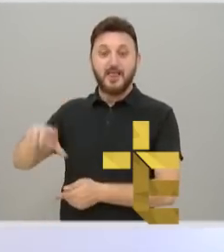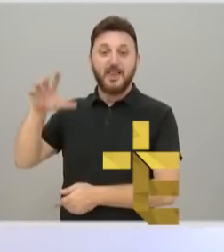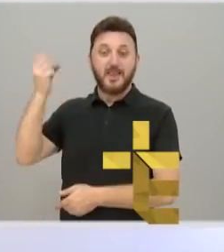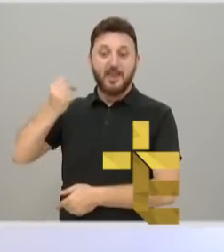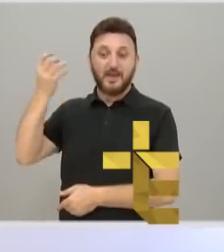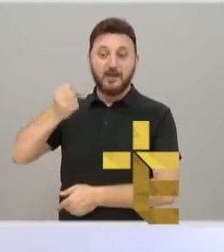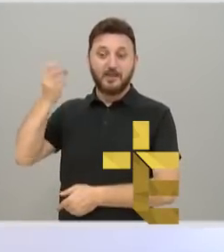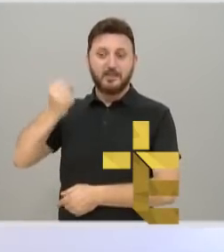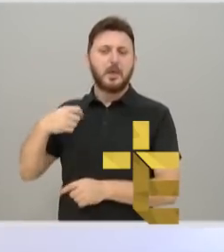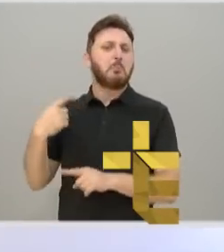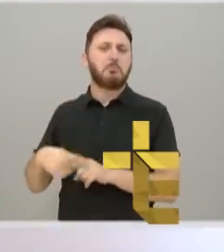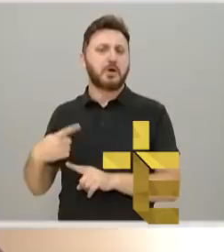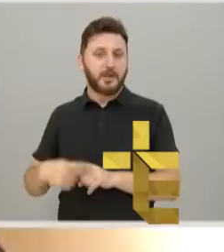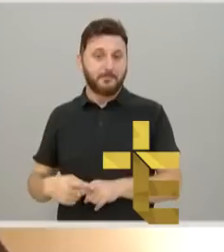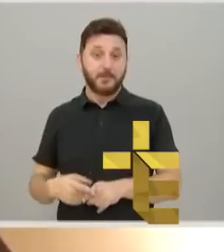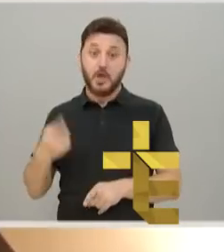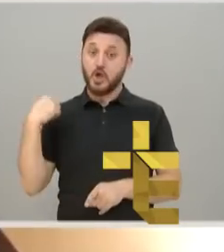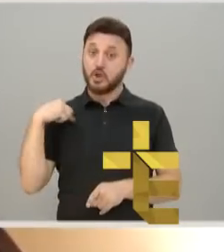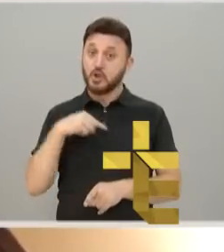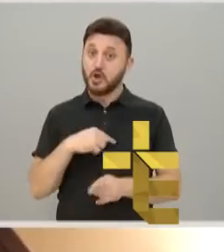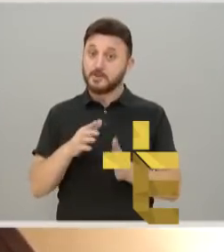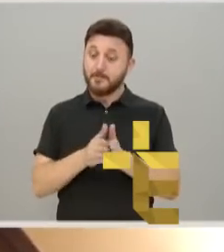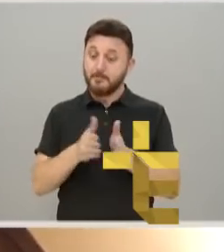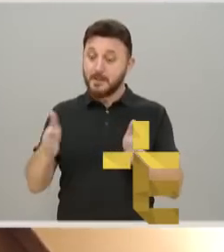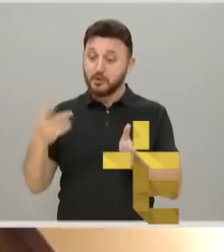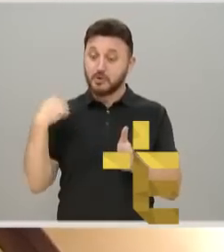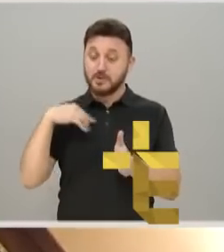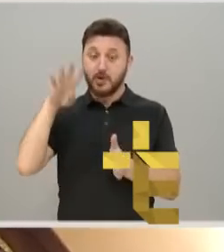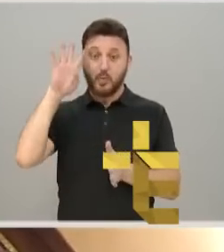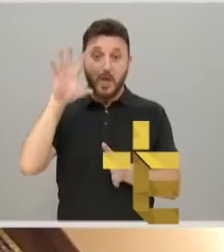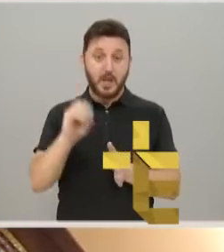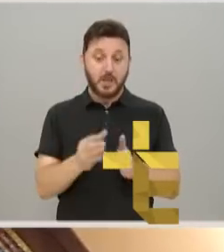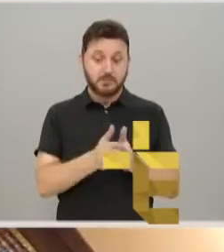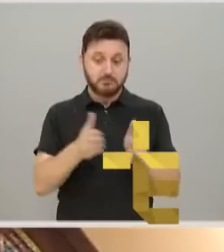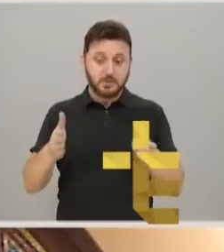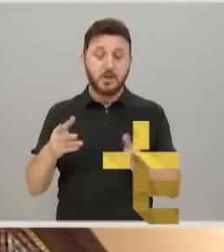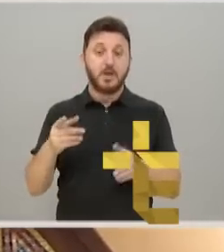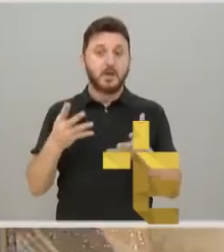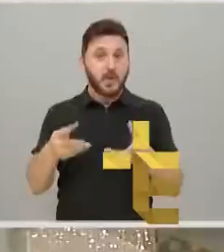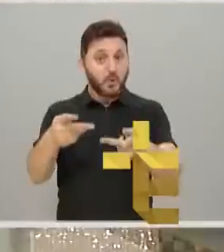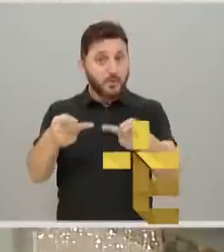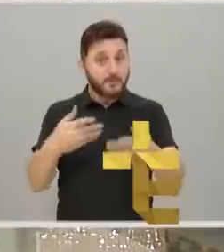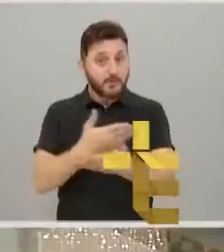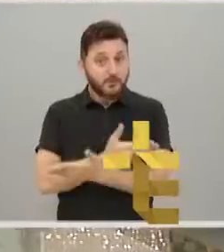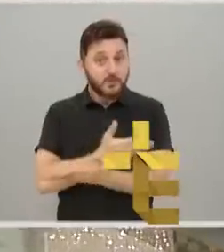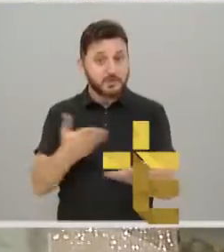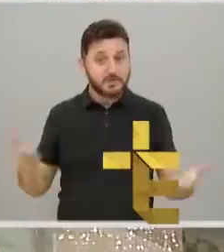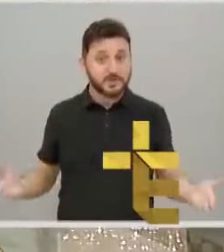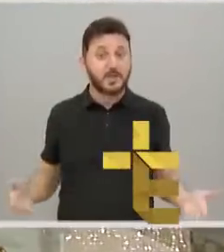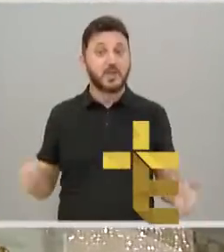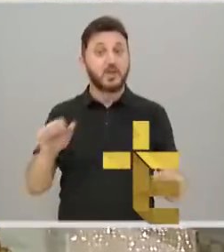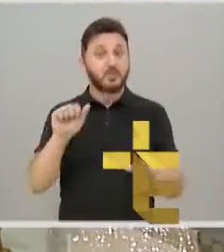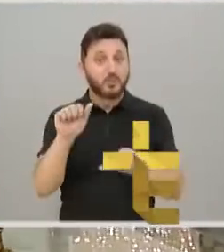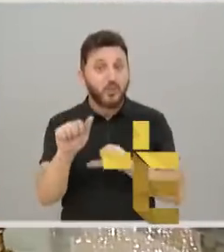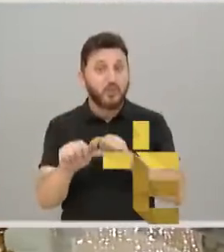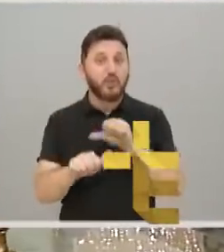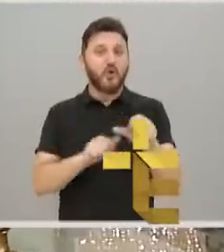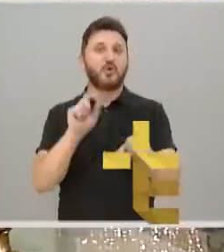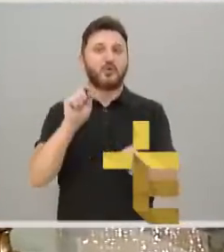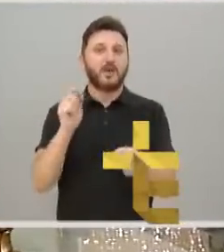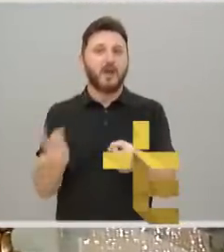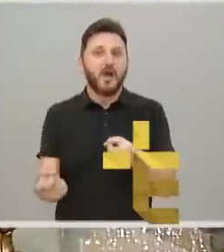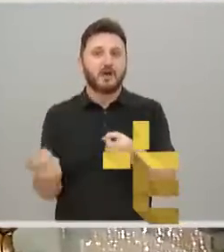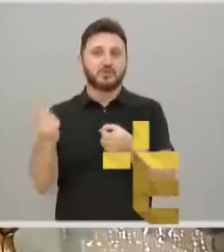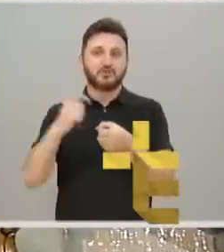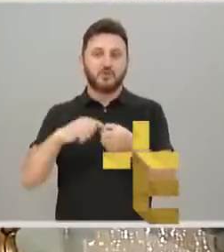isso? Nós estamos no período da nossa quaresma. E eu queria convidar a você, torne-se um